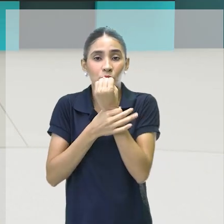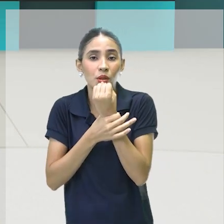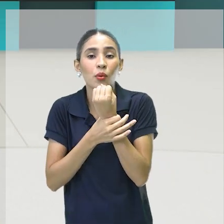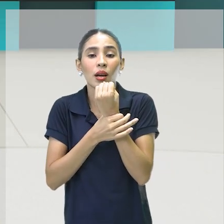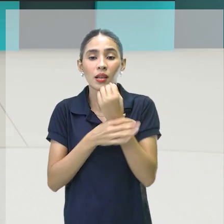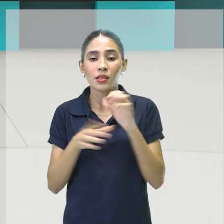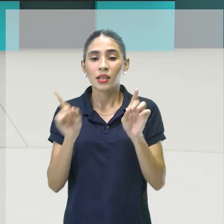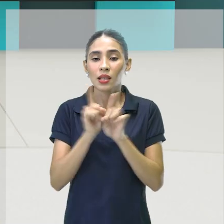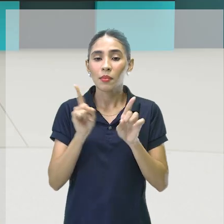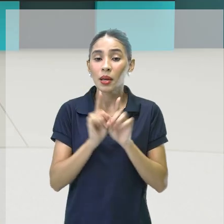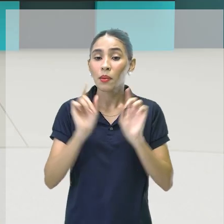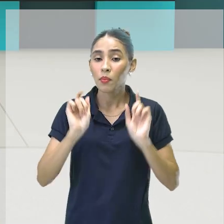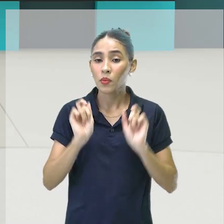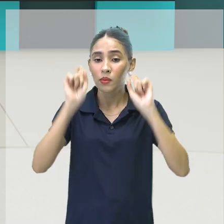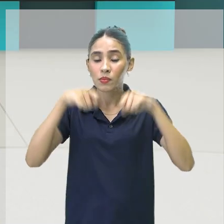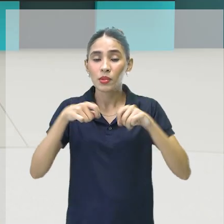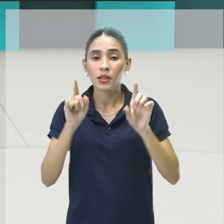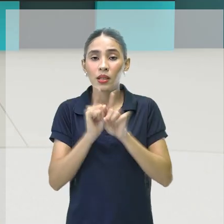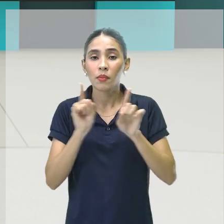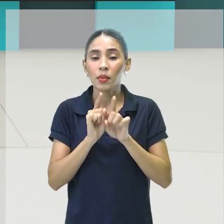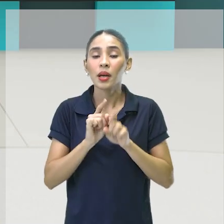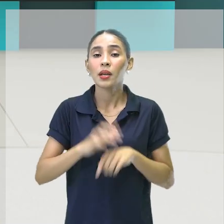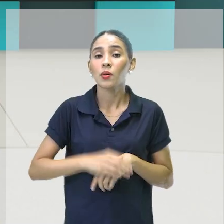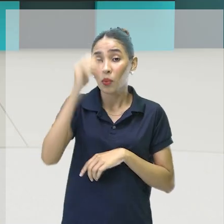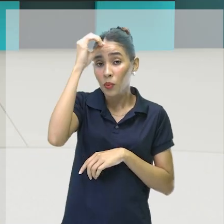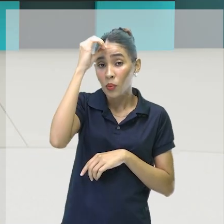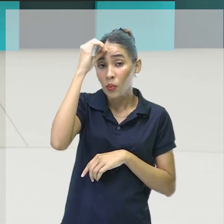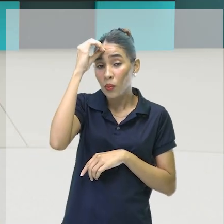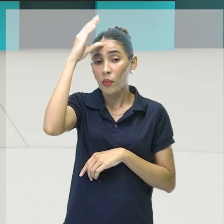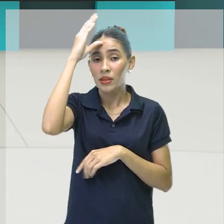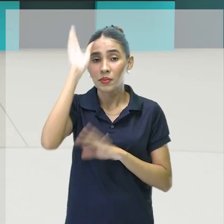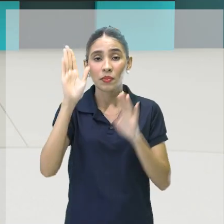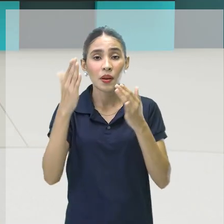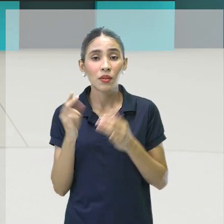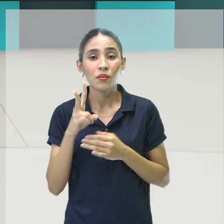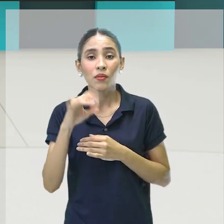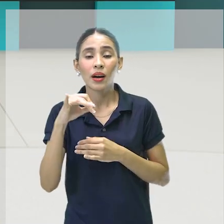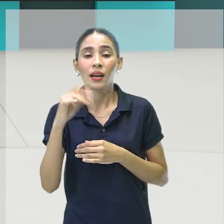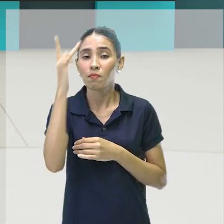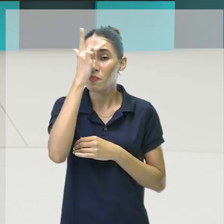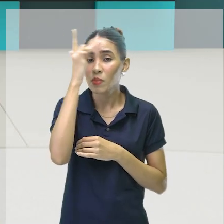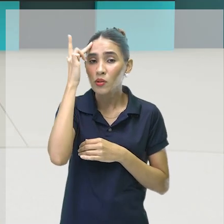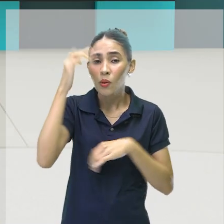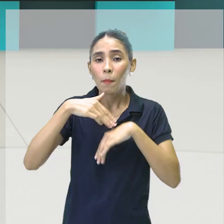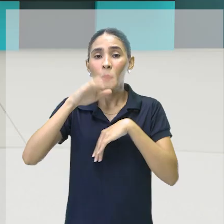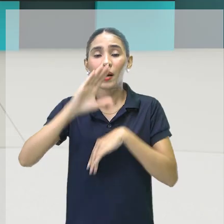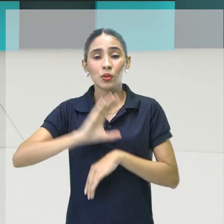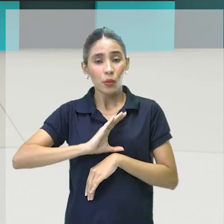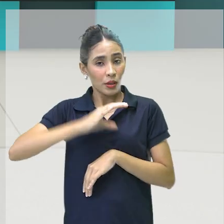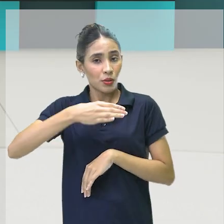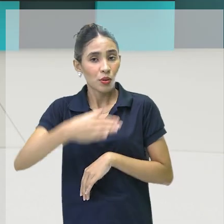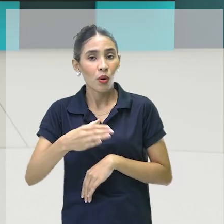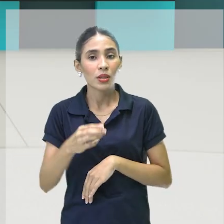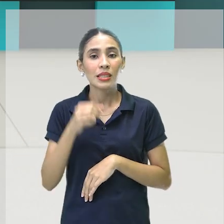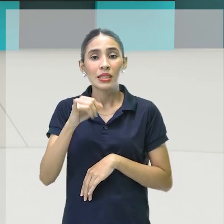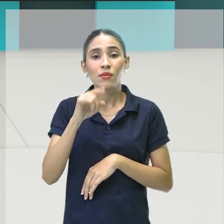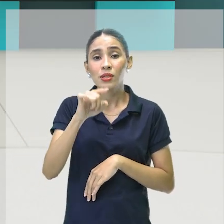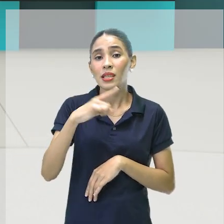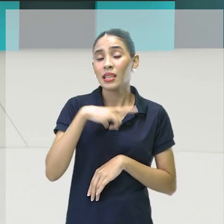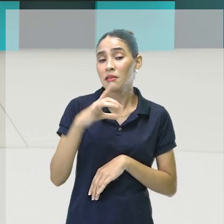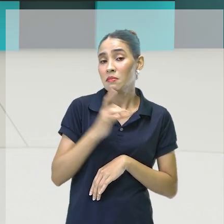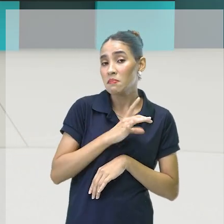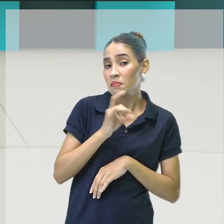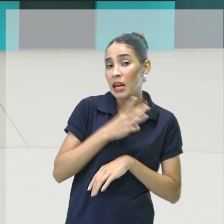autoconfiança, possibilita o autoconhecimento, você vai se tornar uma pessoa mais corajosa, principalmente se você tem medo de